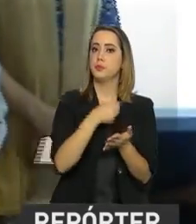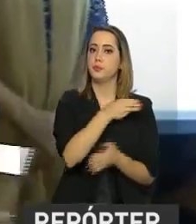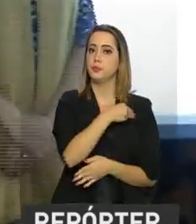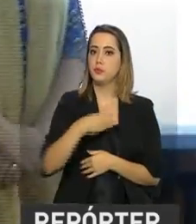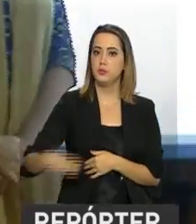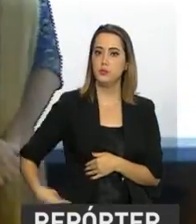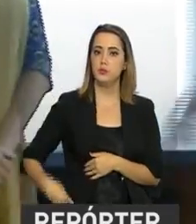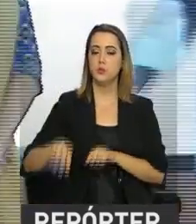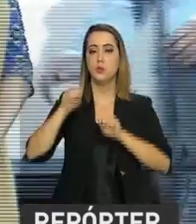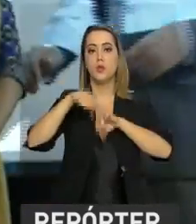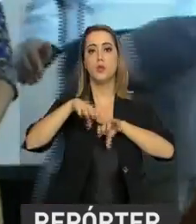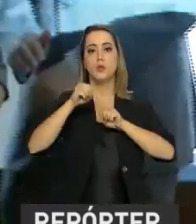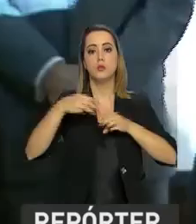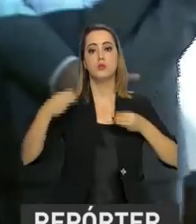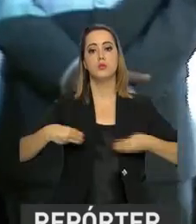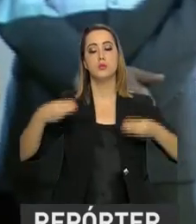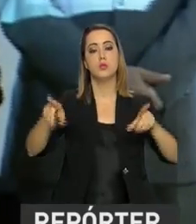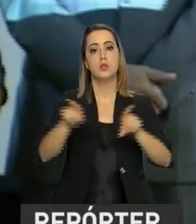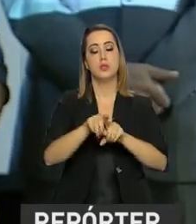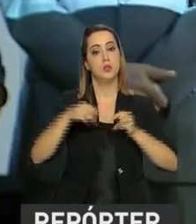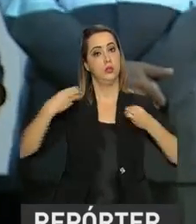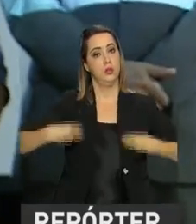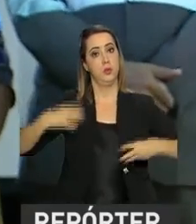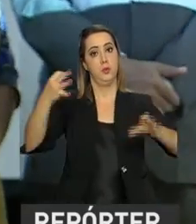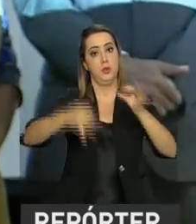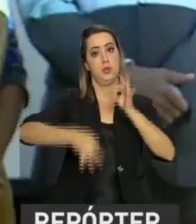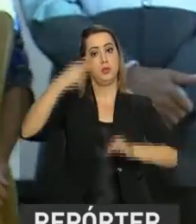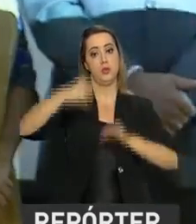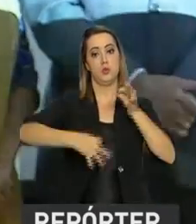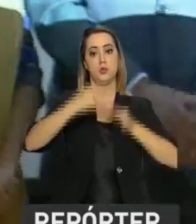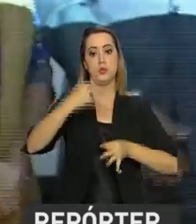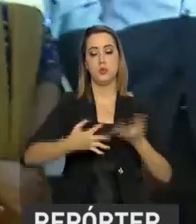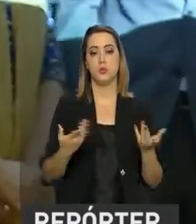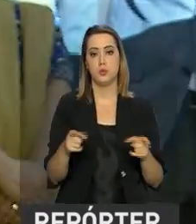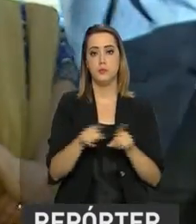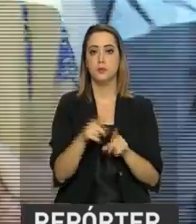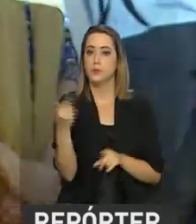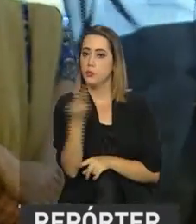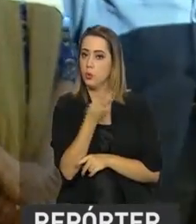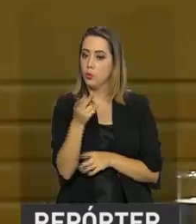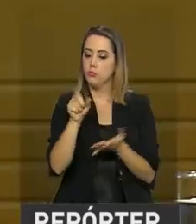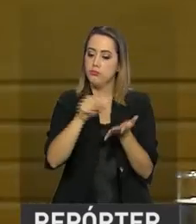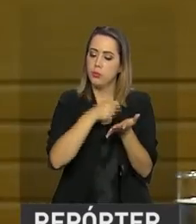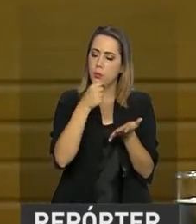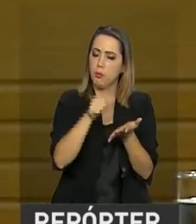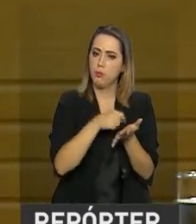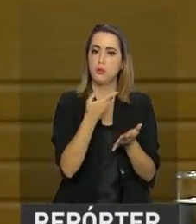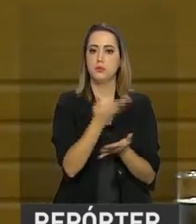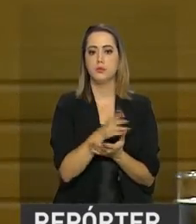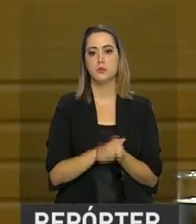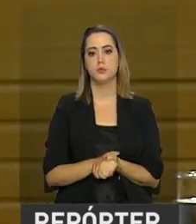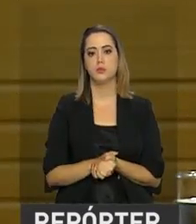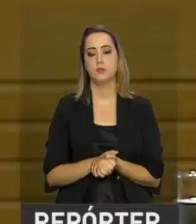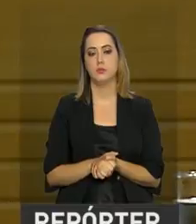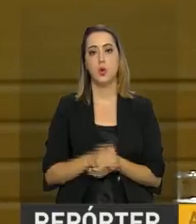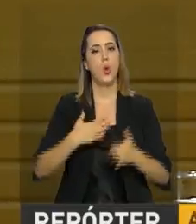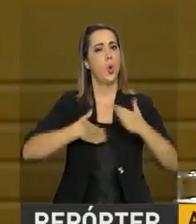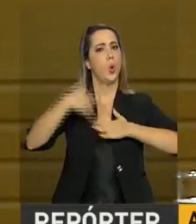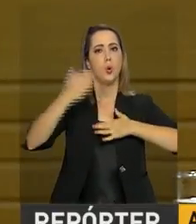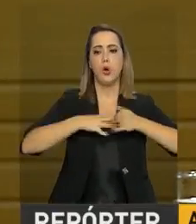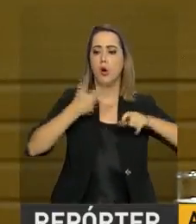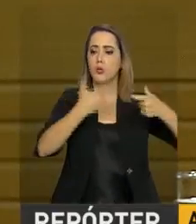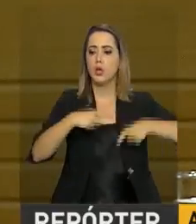da Educação, Mendonça Filho, e o ministro da Justiça e Cidadania, Alexandre de Moraes. Qualquer forma de